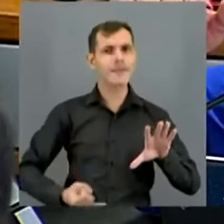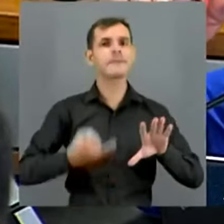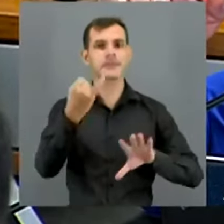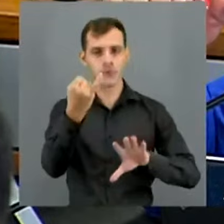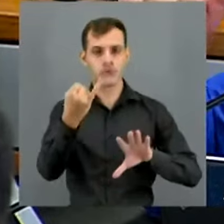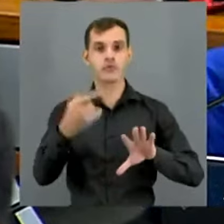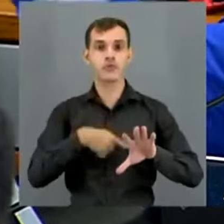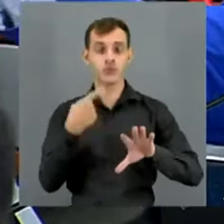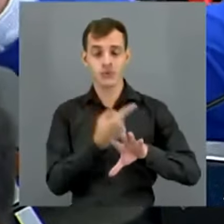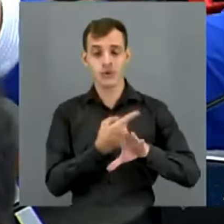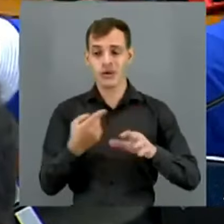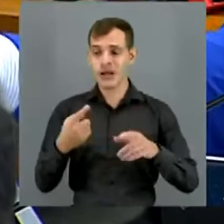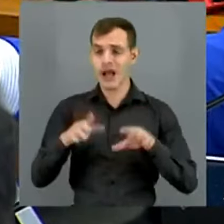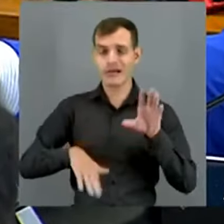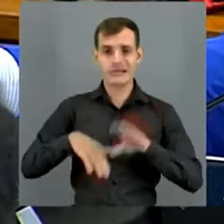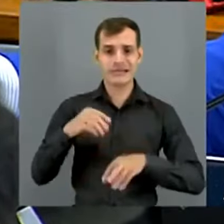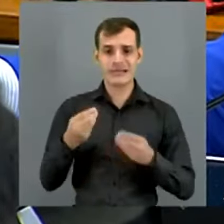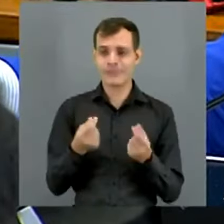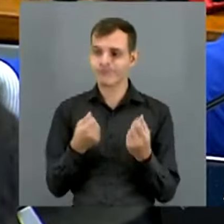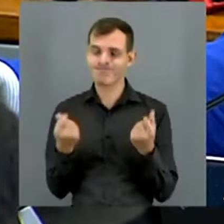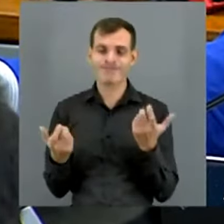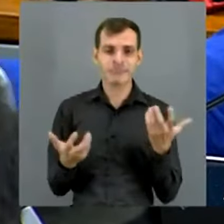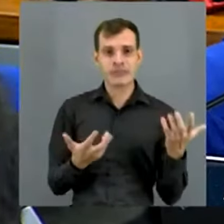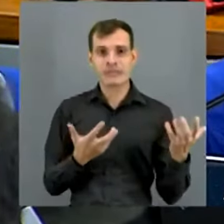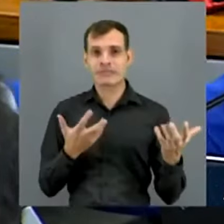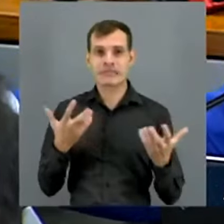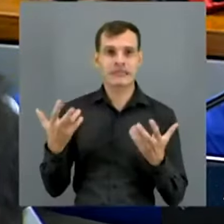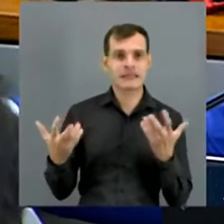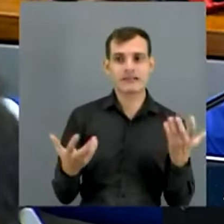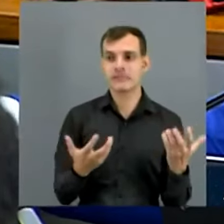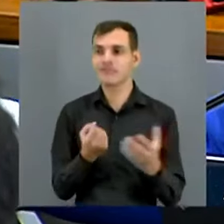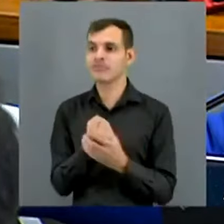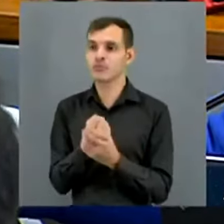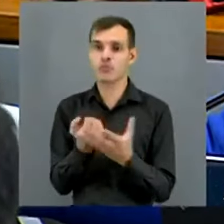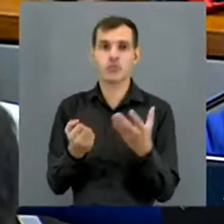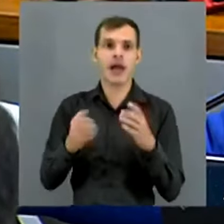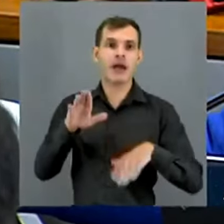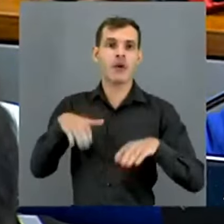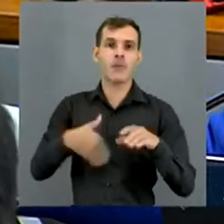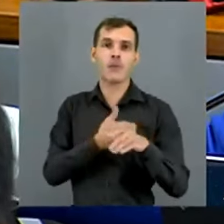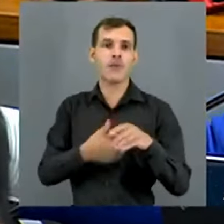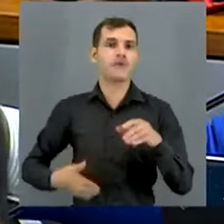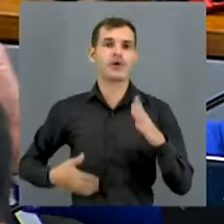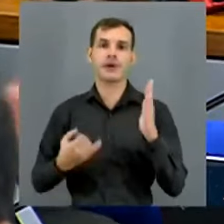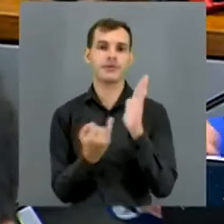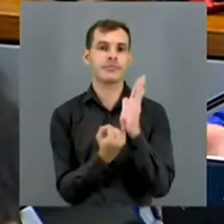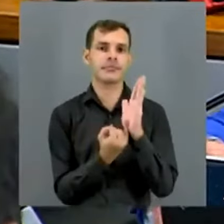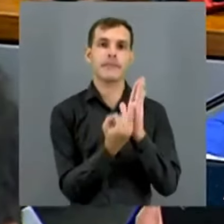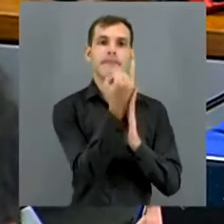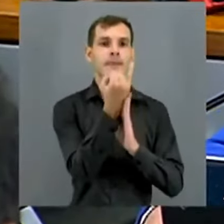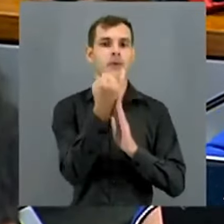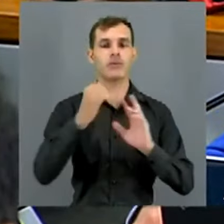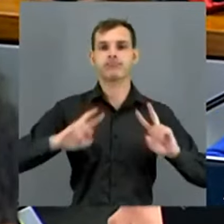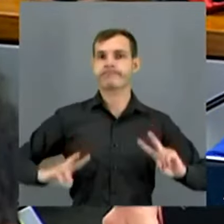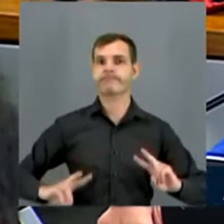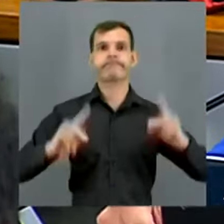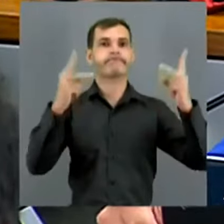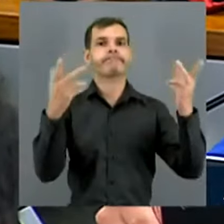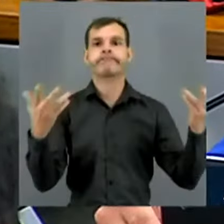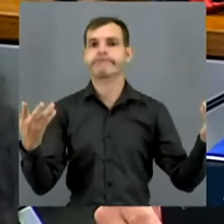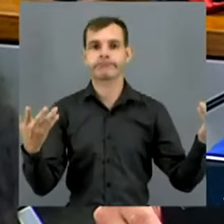fala do senador Alan Rick. O governo pode aumentar impostos de maneira deliberada. Quero